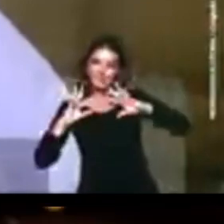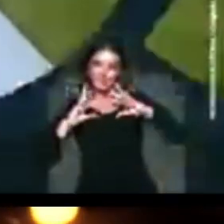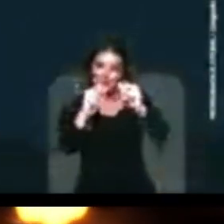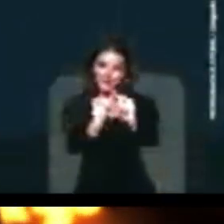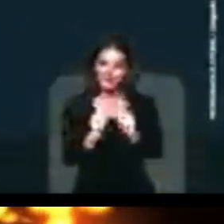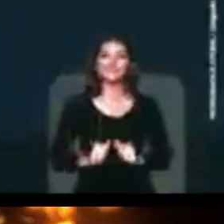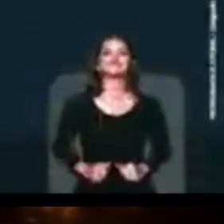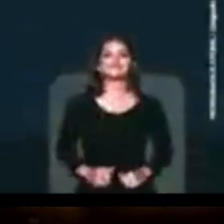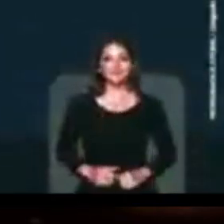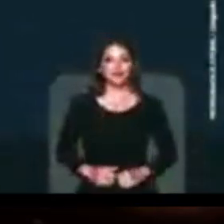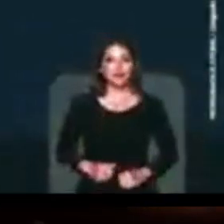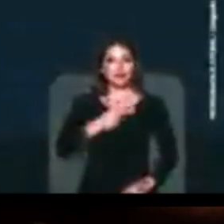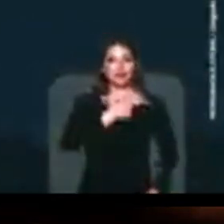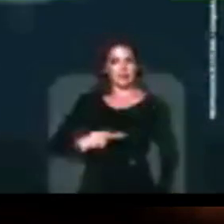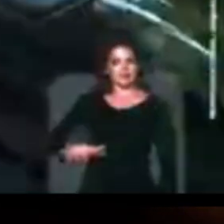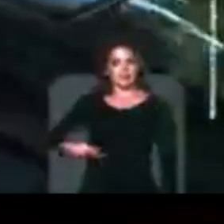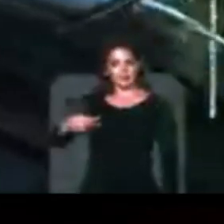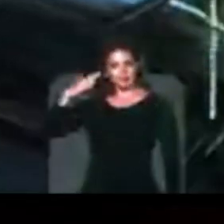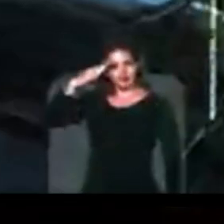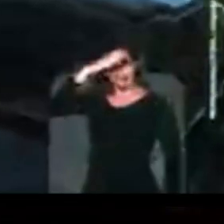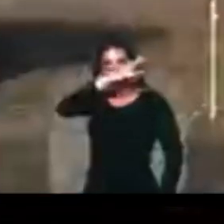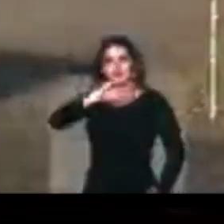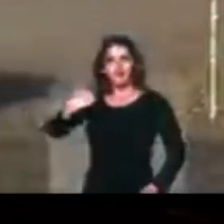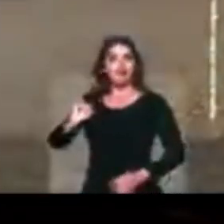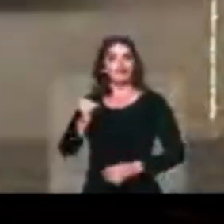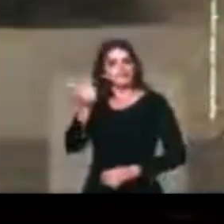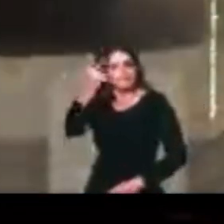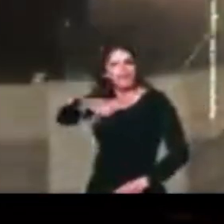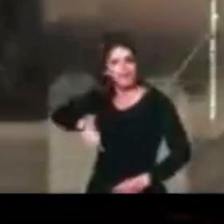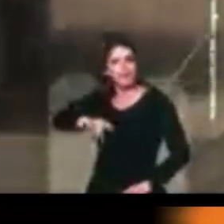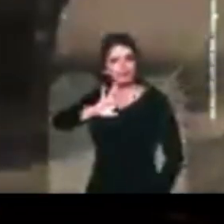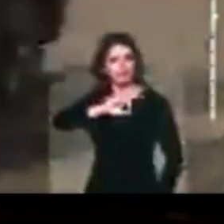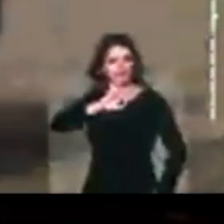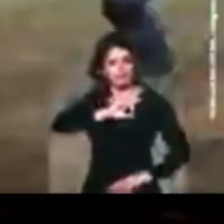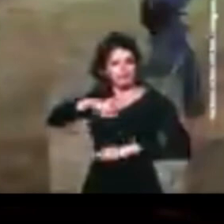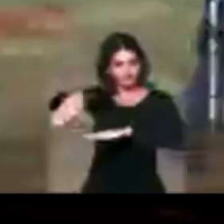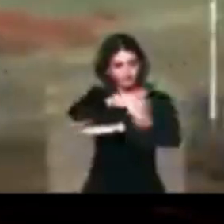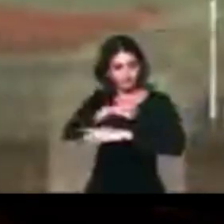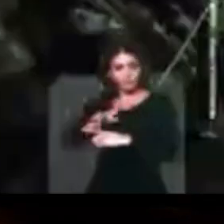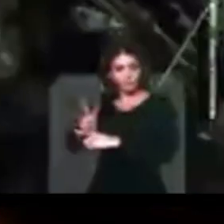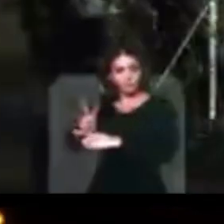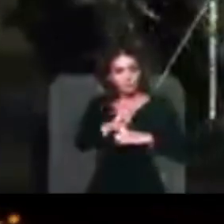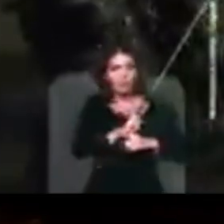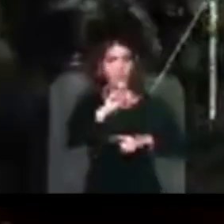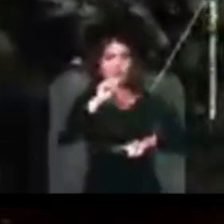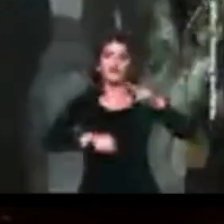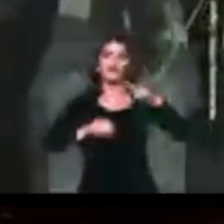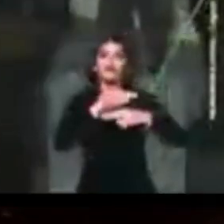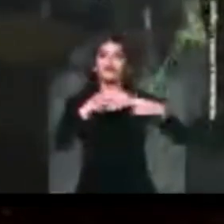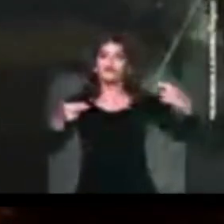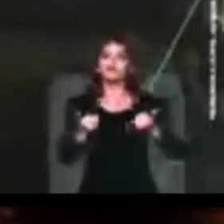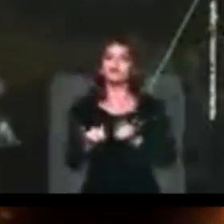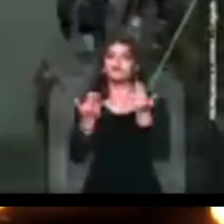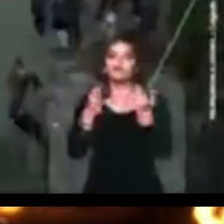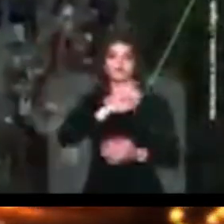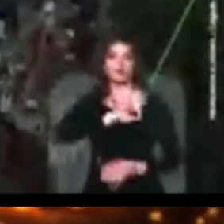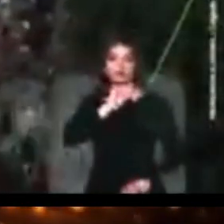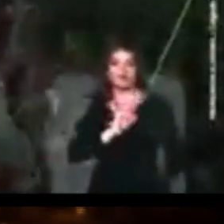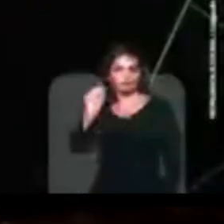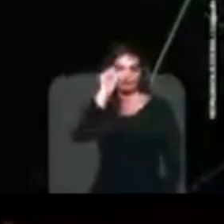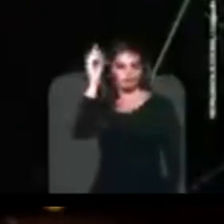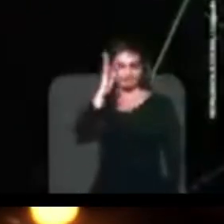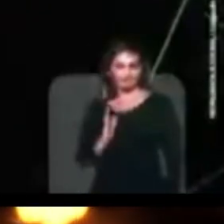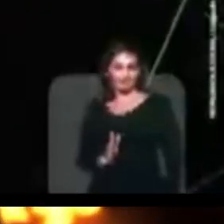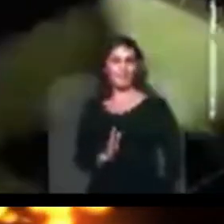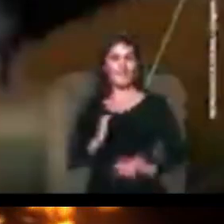acima de tudo. O presidente Bolsonaro vai reforçar o policiamento nas ruas, equipando melhor as forças policiais em